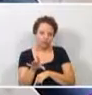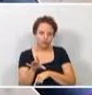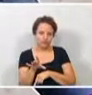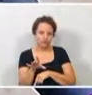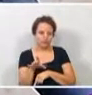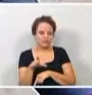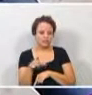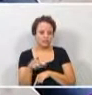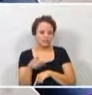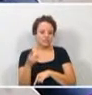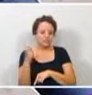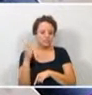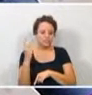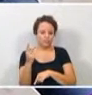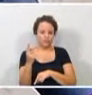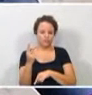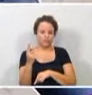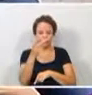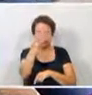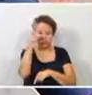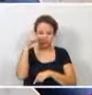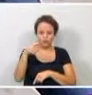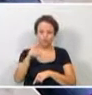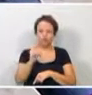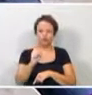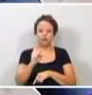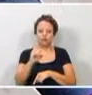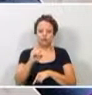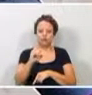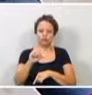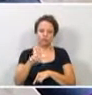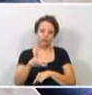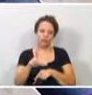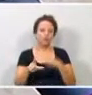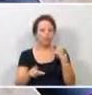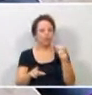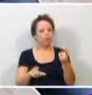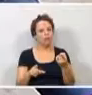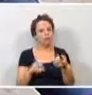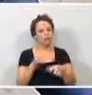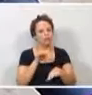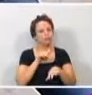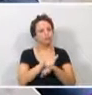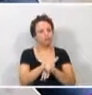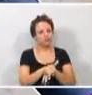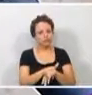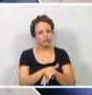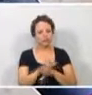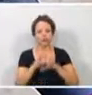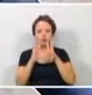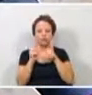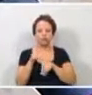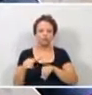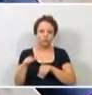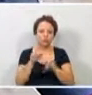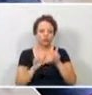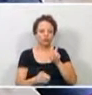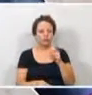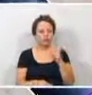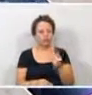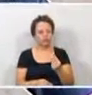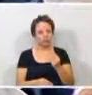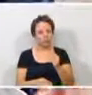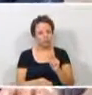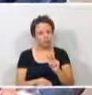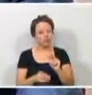dos 2 membros do PSOL e uma ausência na Câmara. Todos os demais vereadores votaram a favor.